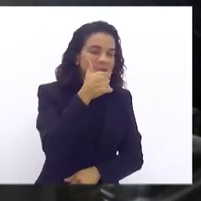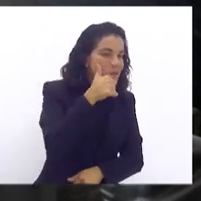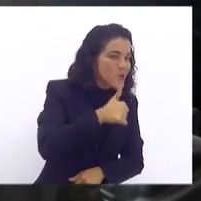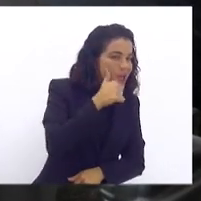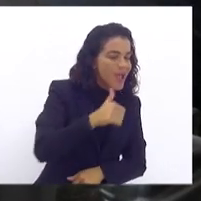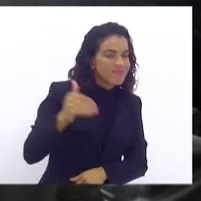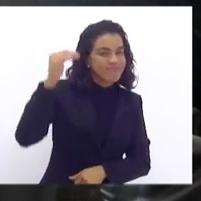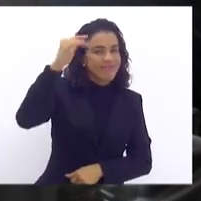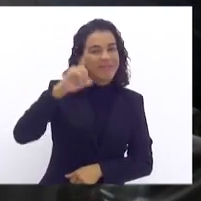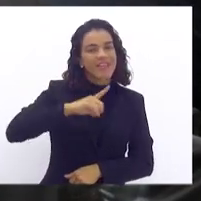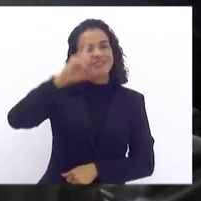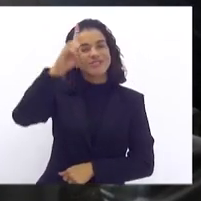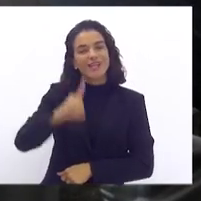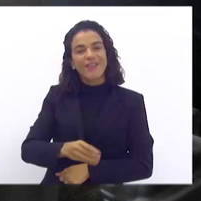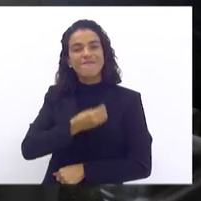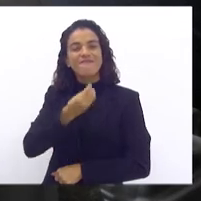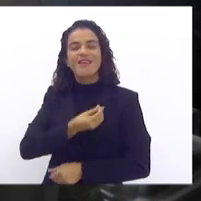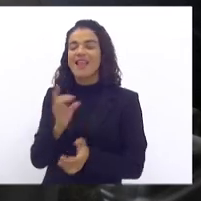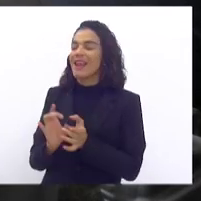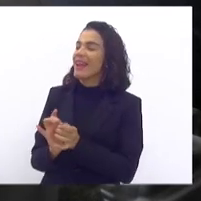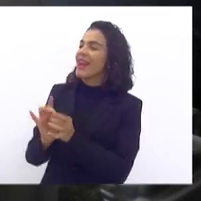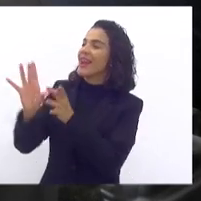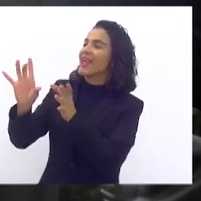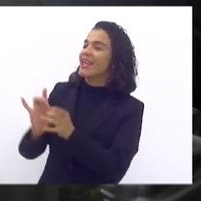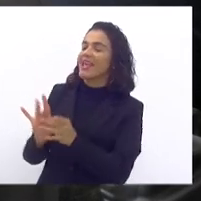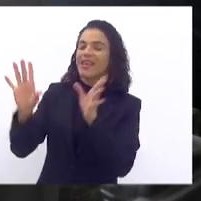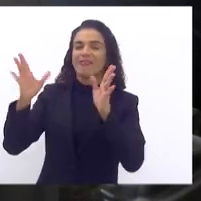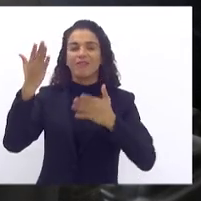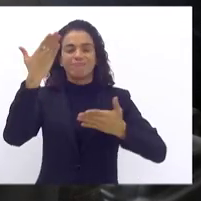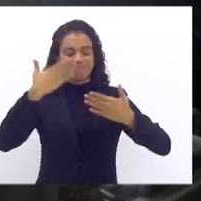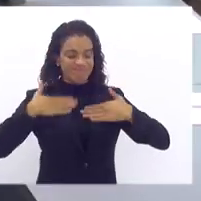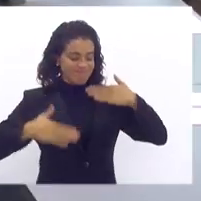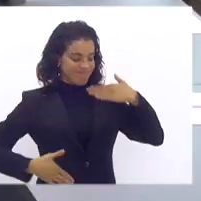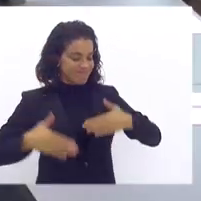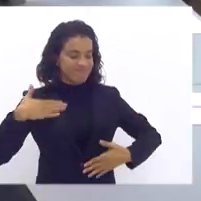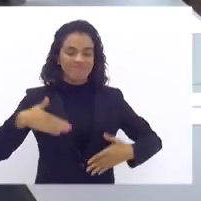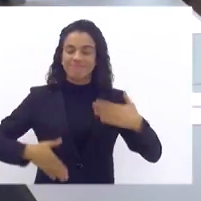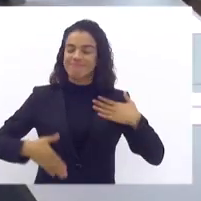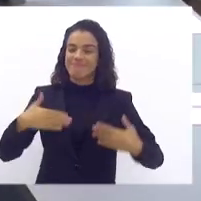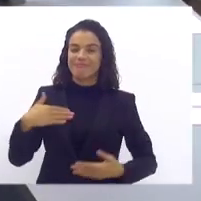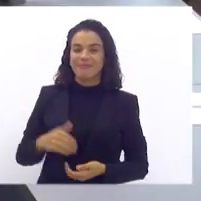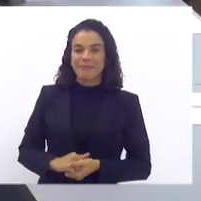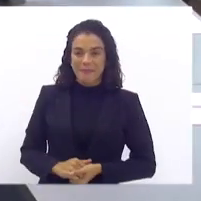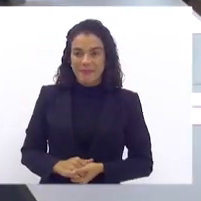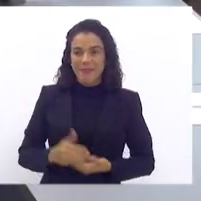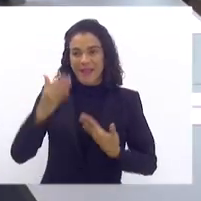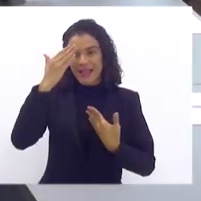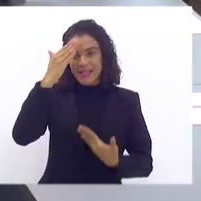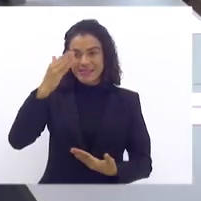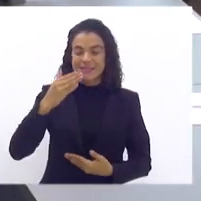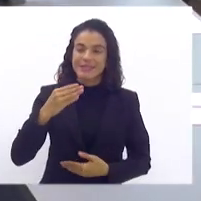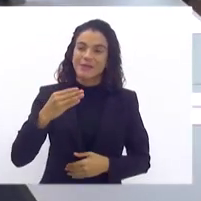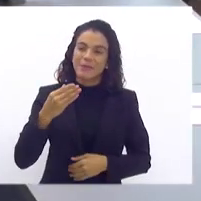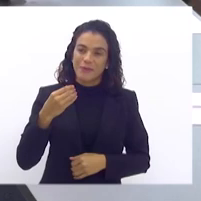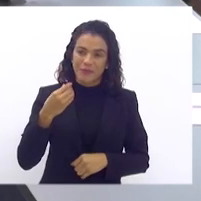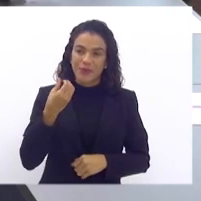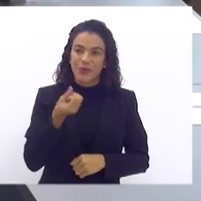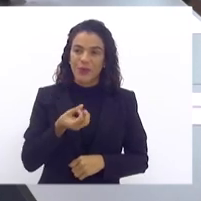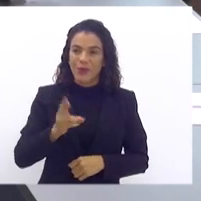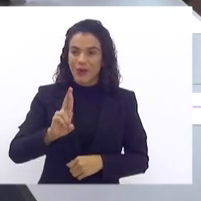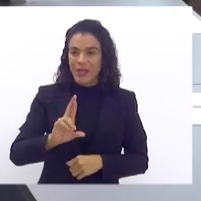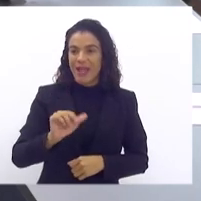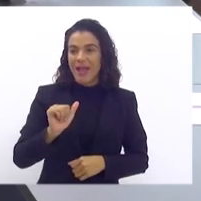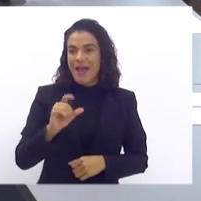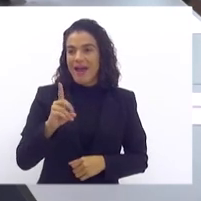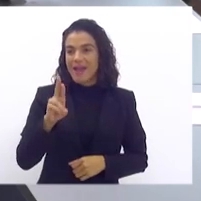ter direito a viver uma vida livre de qualquer forma de violência. Muito obrigada. Nós é que agradecemos, doutora Adriana. Eu vou rapidamente